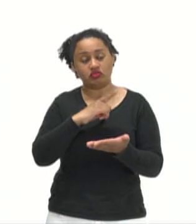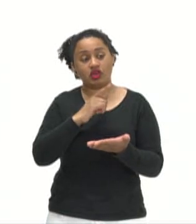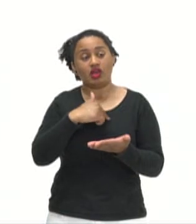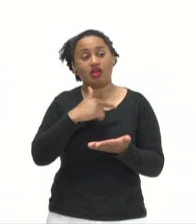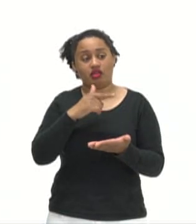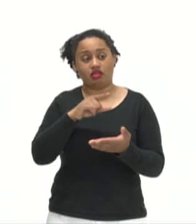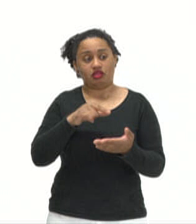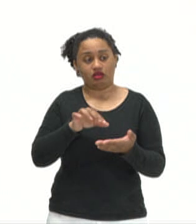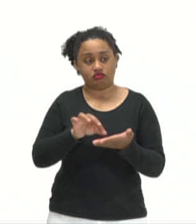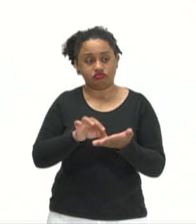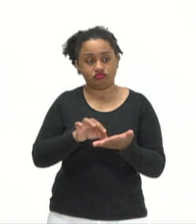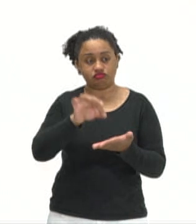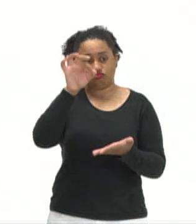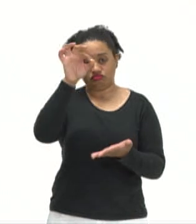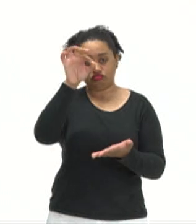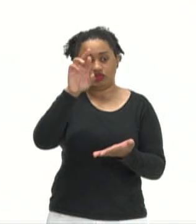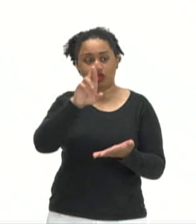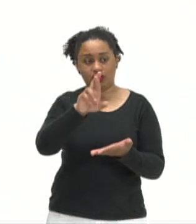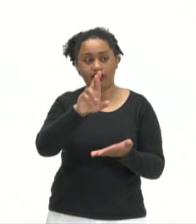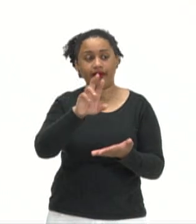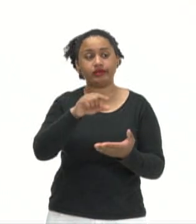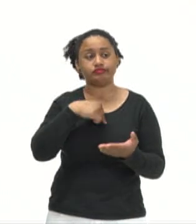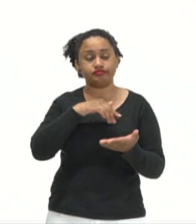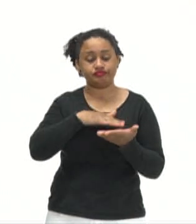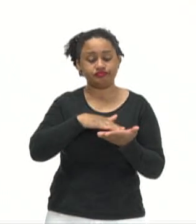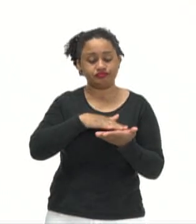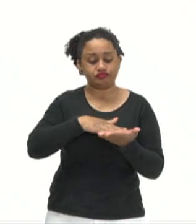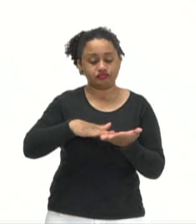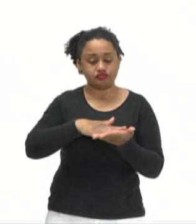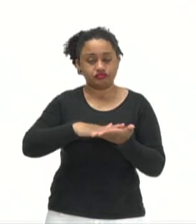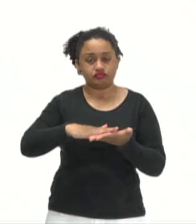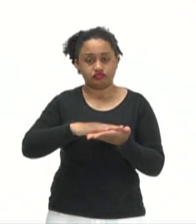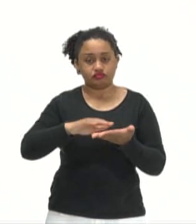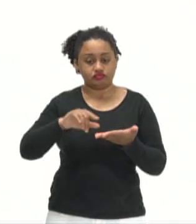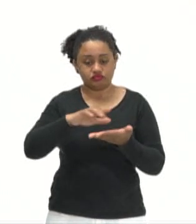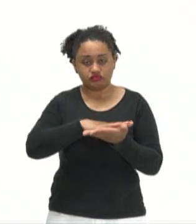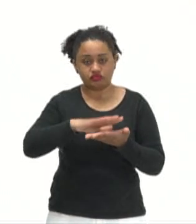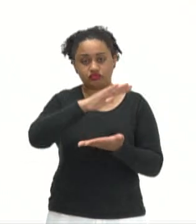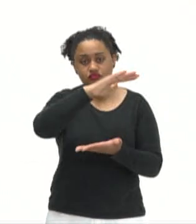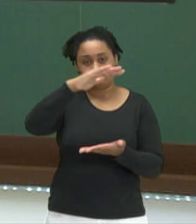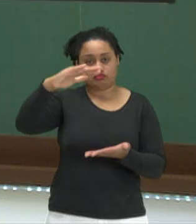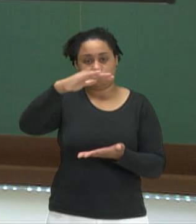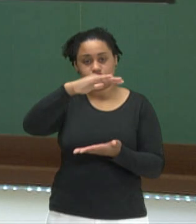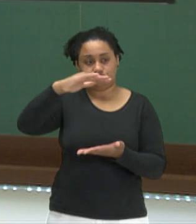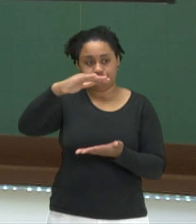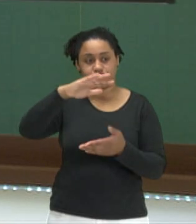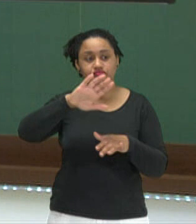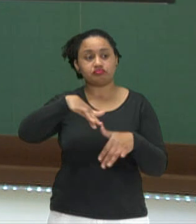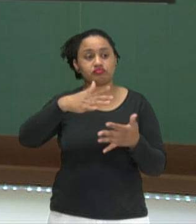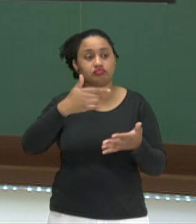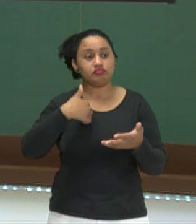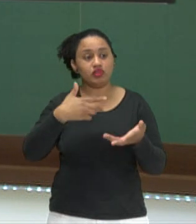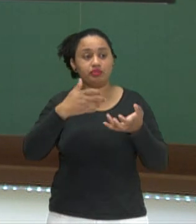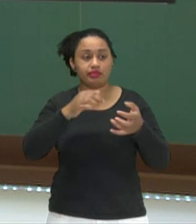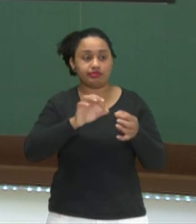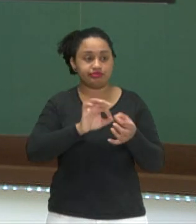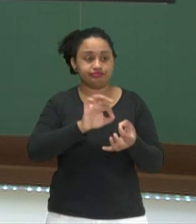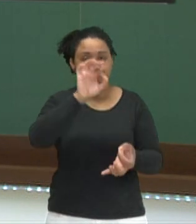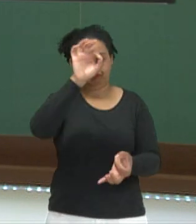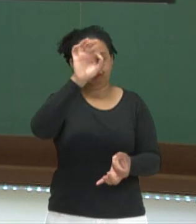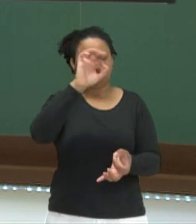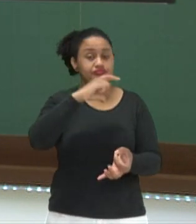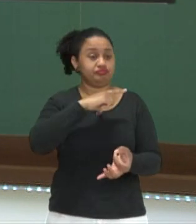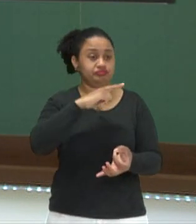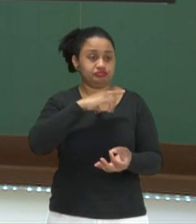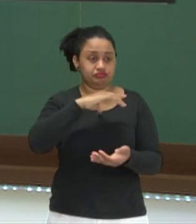uma reta R que intercepta o plano alfa e beta. Então aqui, ó, uma reta daqui até